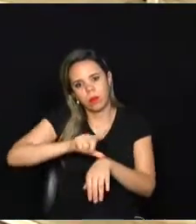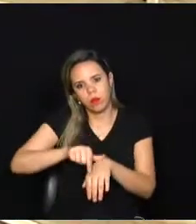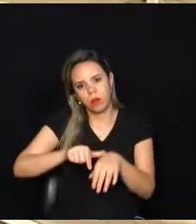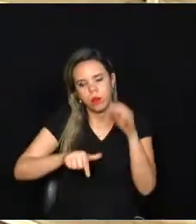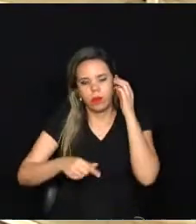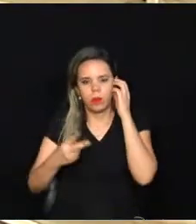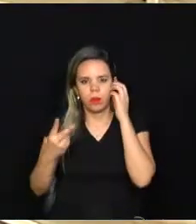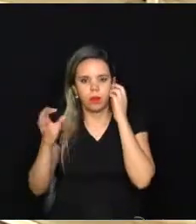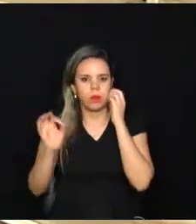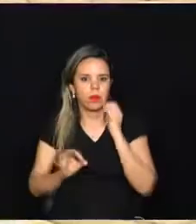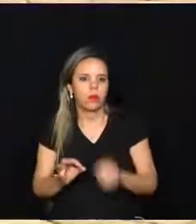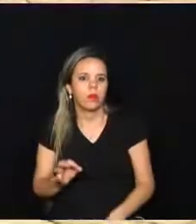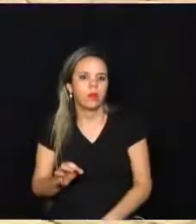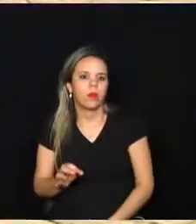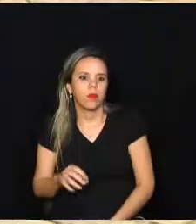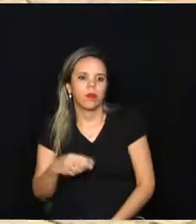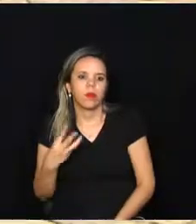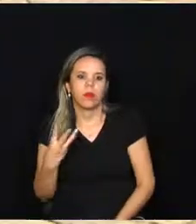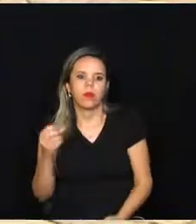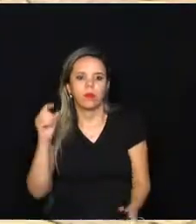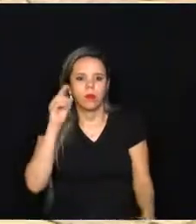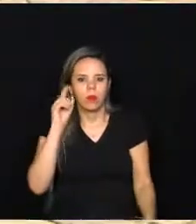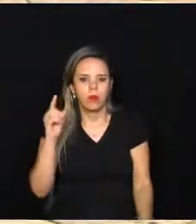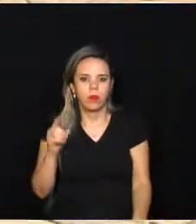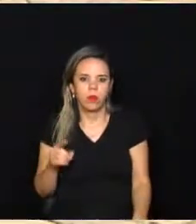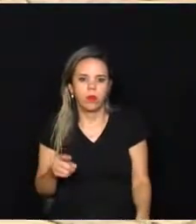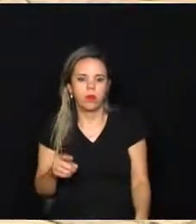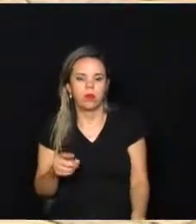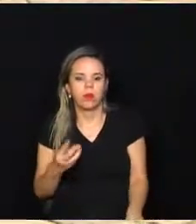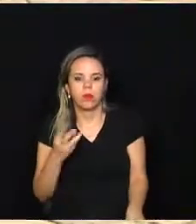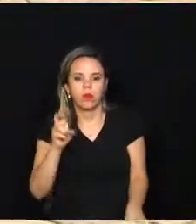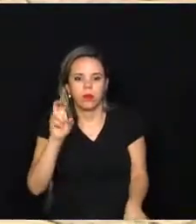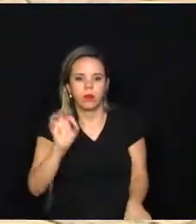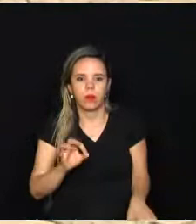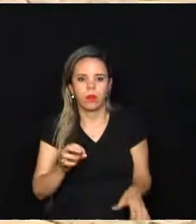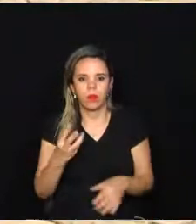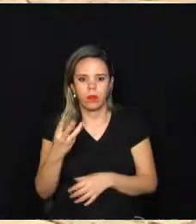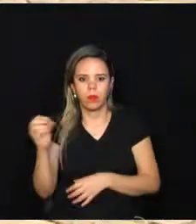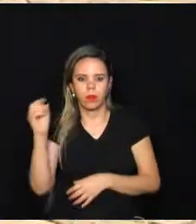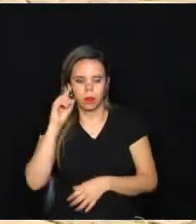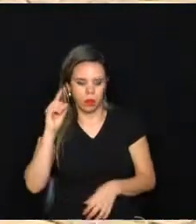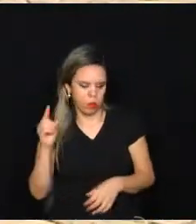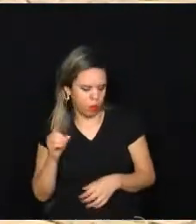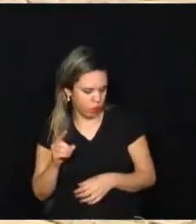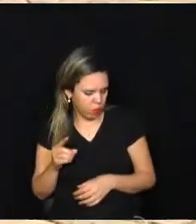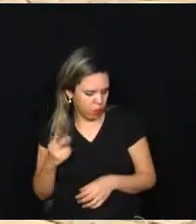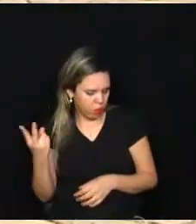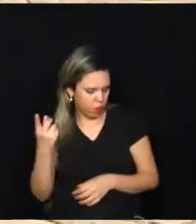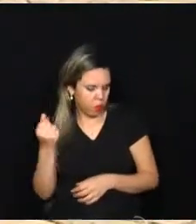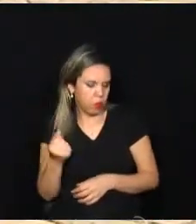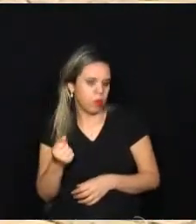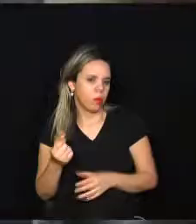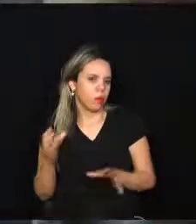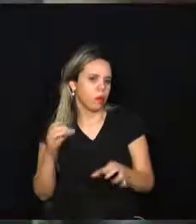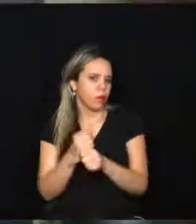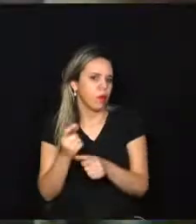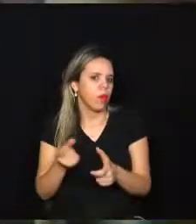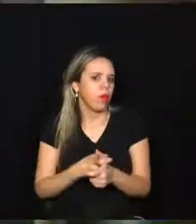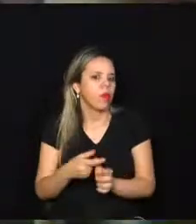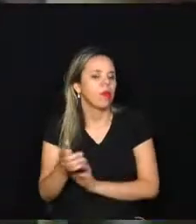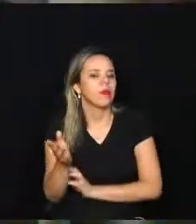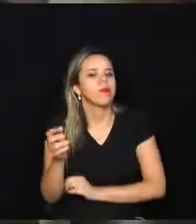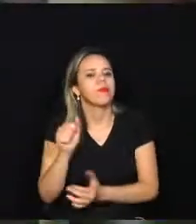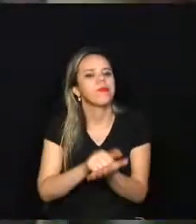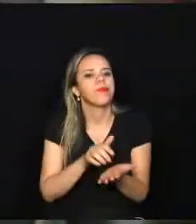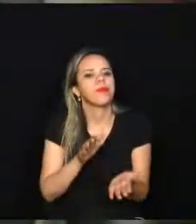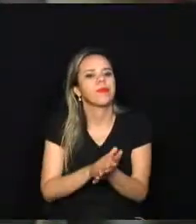de 2% por até 30 dias e 5% a partir de 30 dias sobre o valor do montante devido. Já as multas